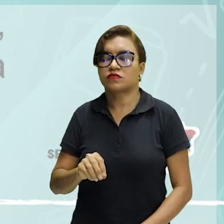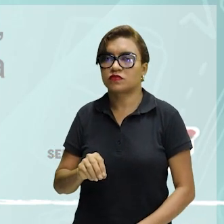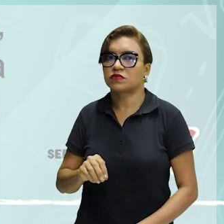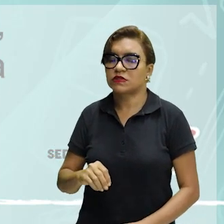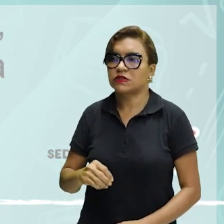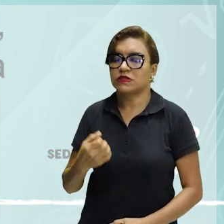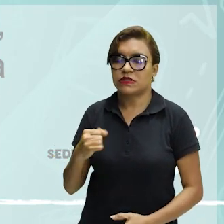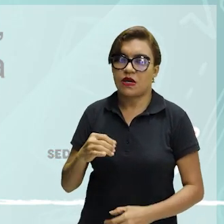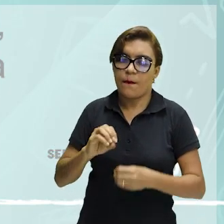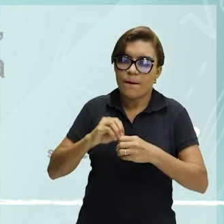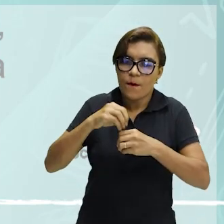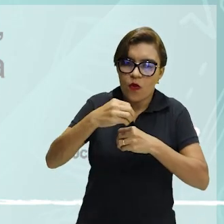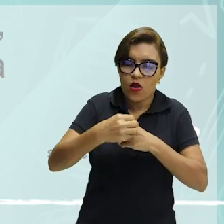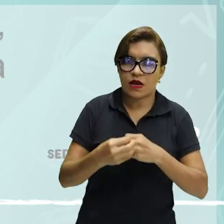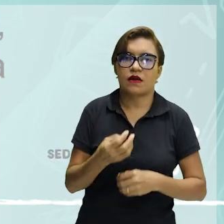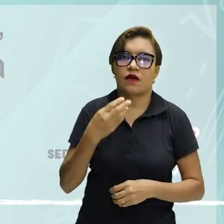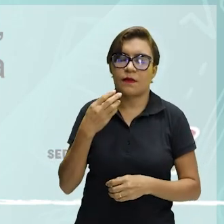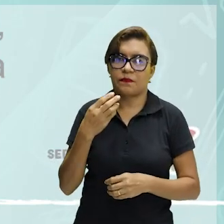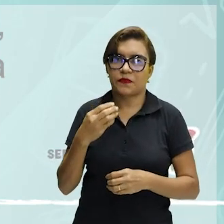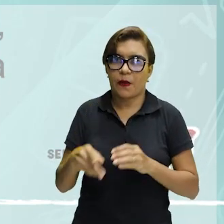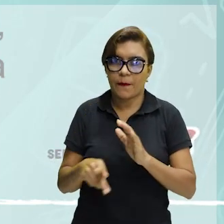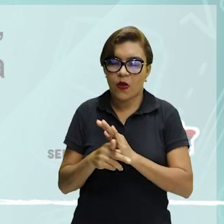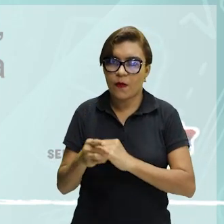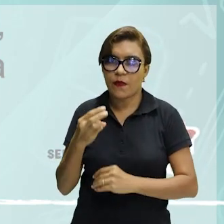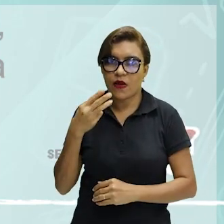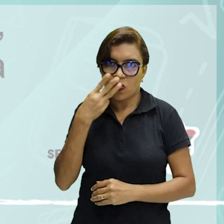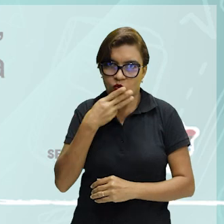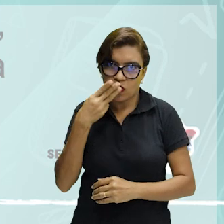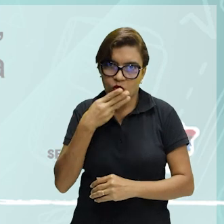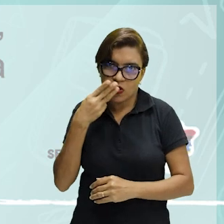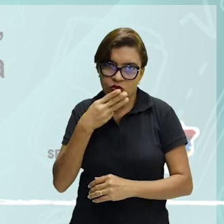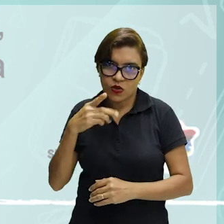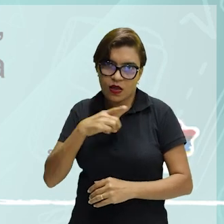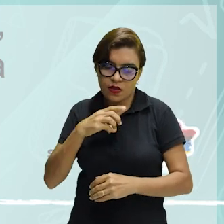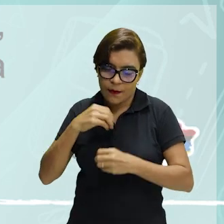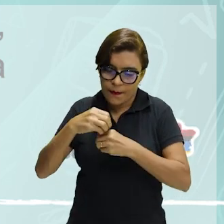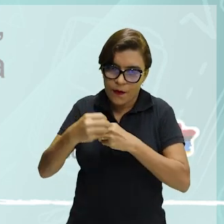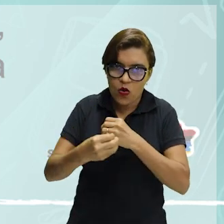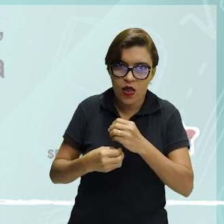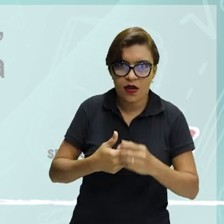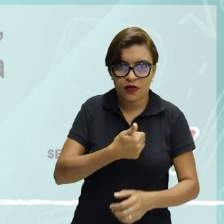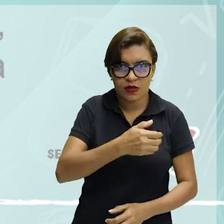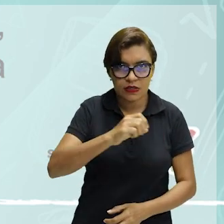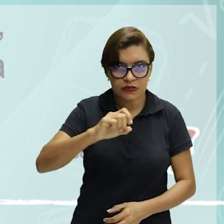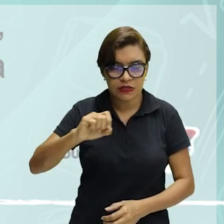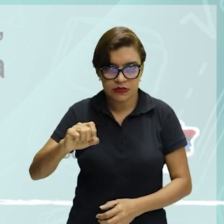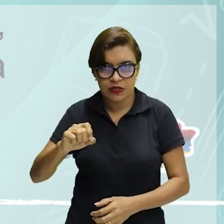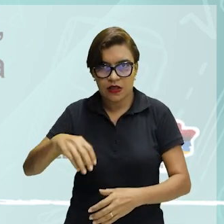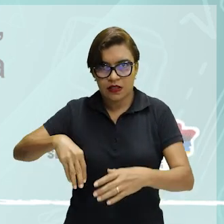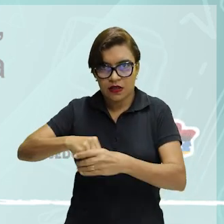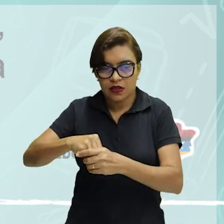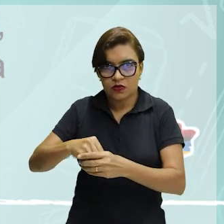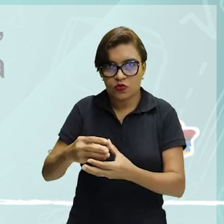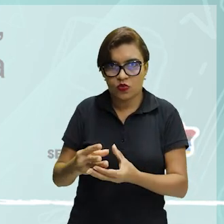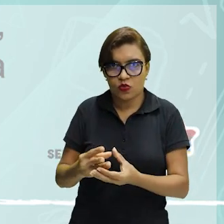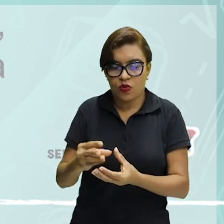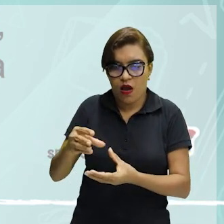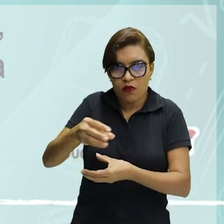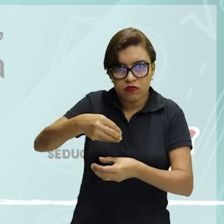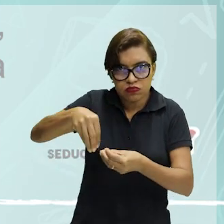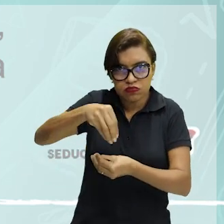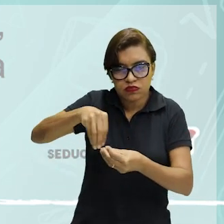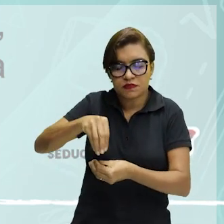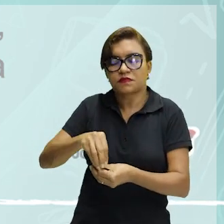dissolve 100 moléculas de açúcar, o açúcar é uma substância molecular. Então, eu vou ter 100 moléculas na solução.